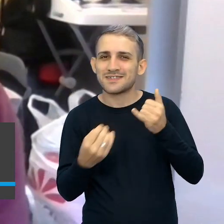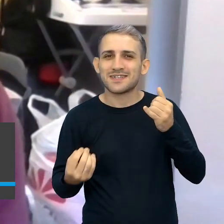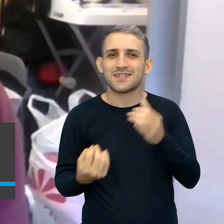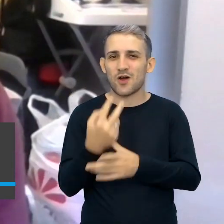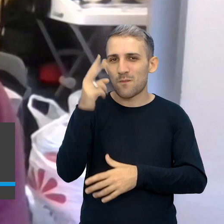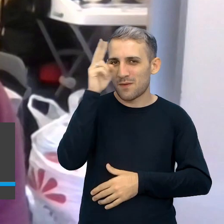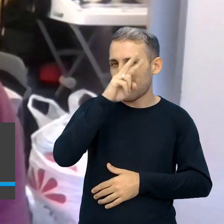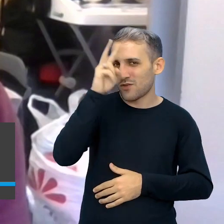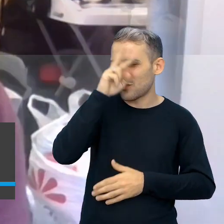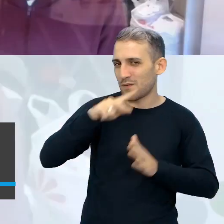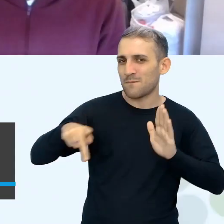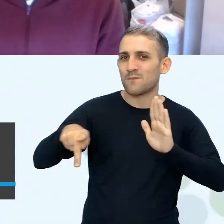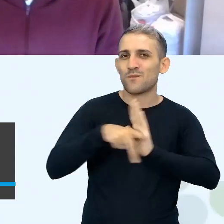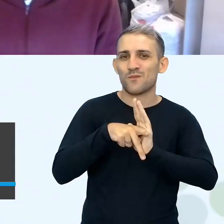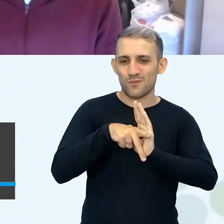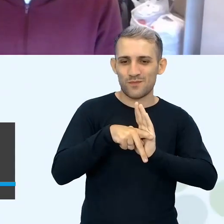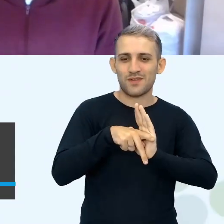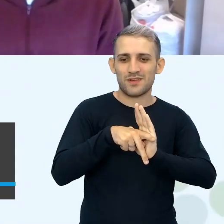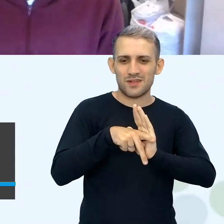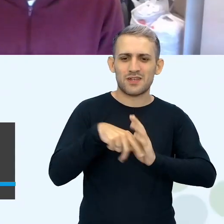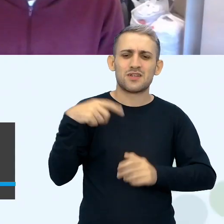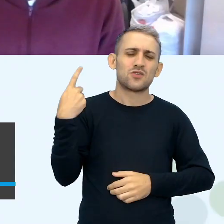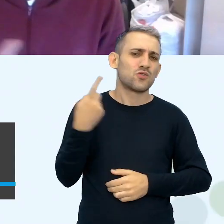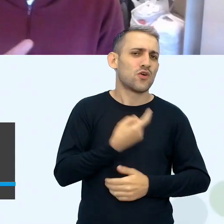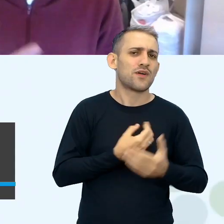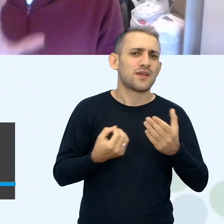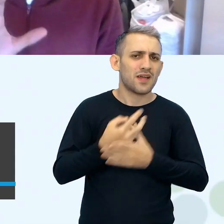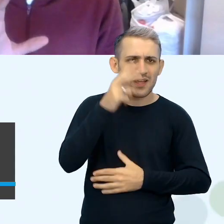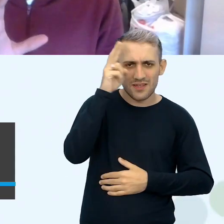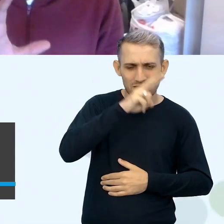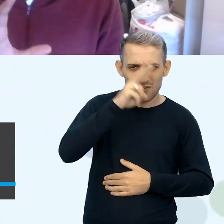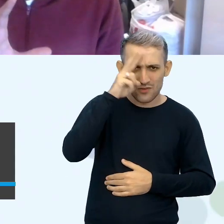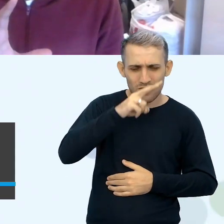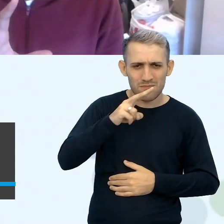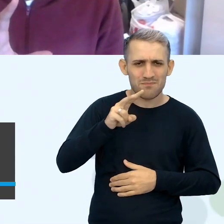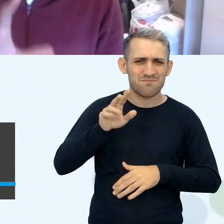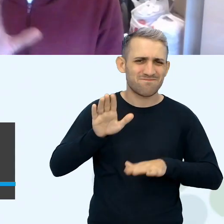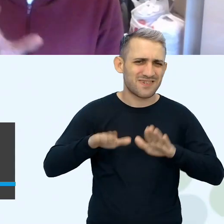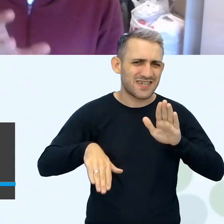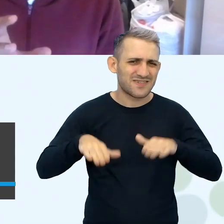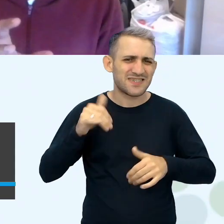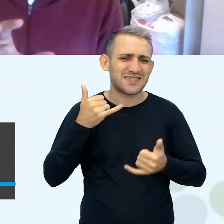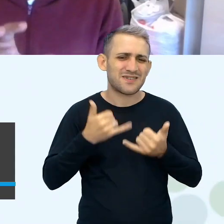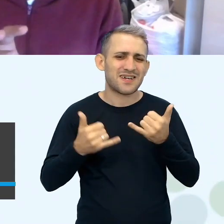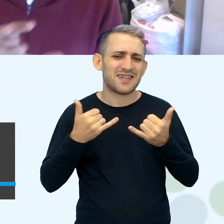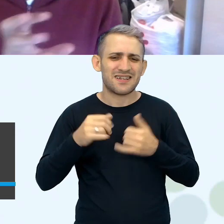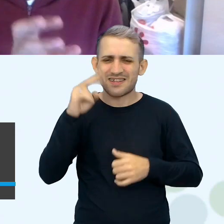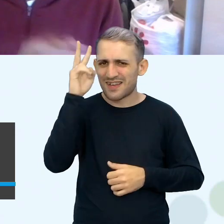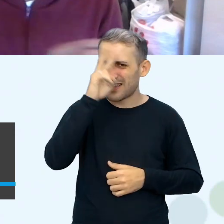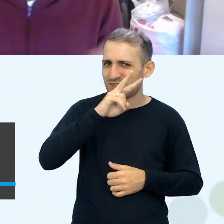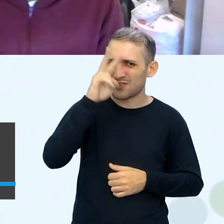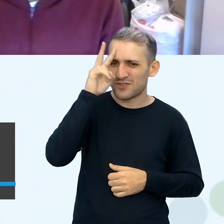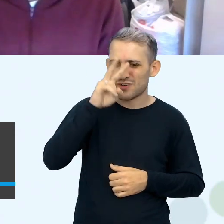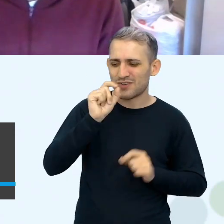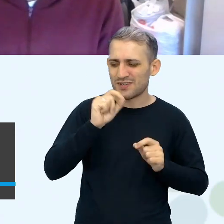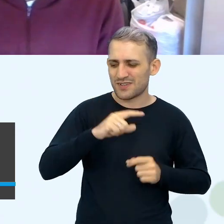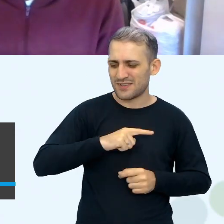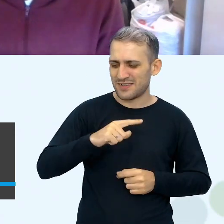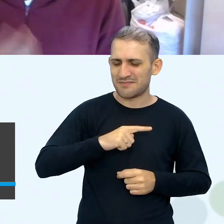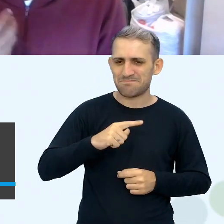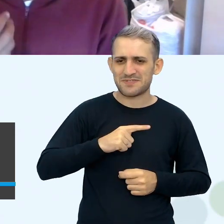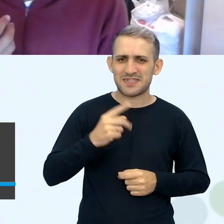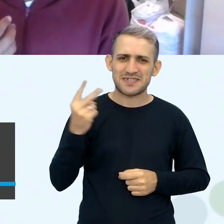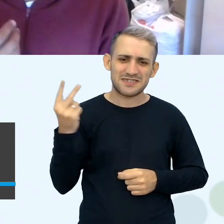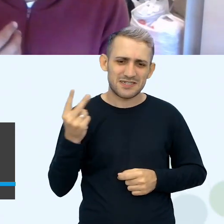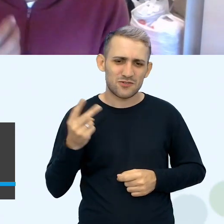né? Exato. E você vai criar uma história, mas às vezes assim, criar uma história que a história parece que até está em segundo plano.